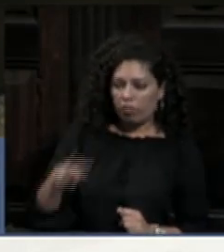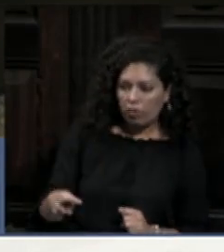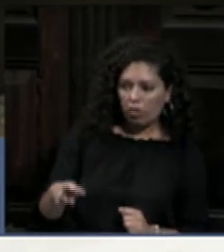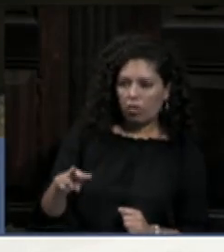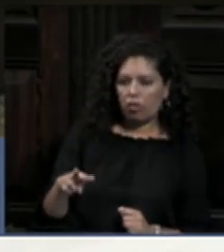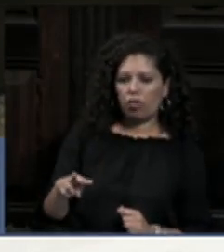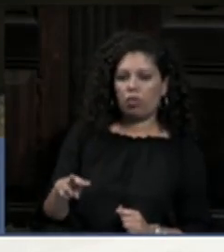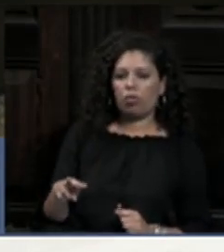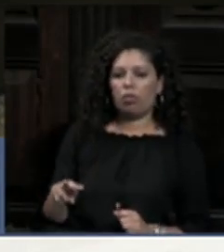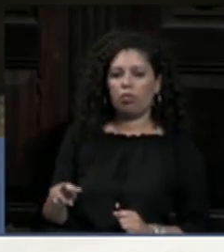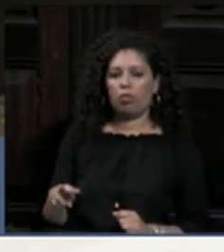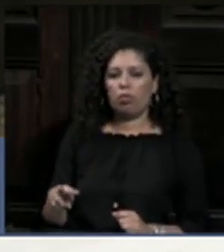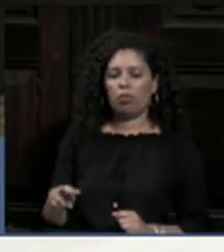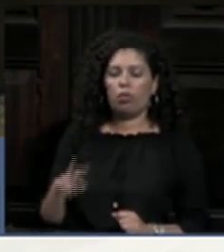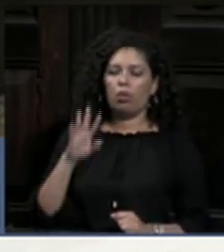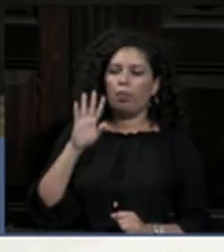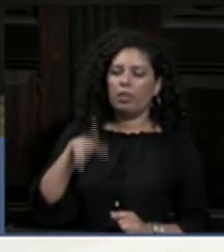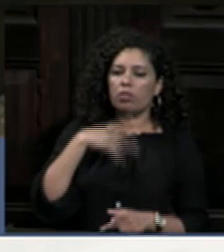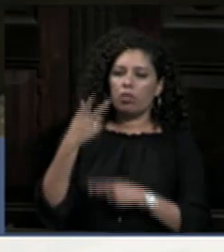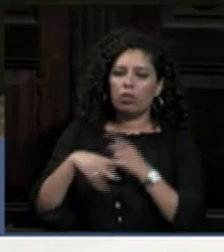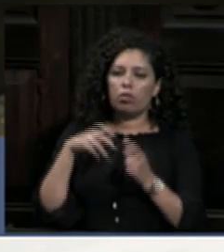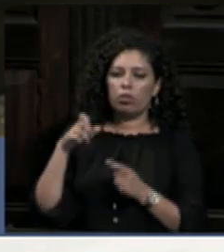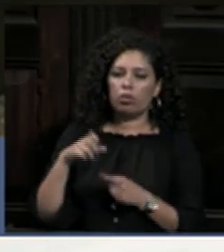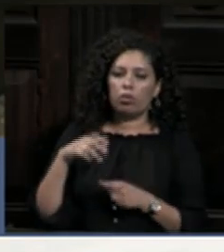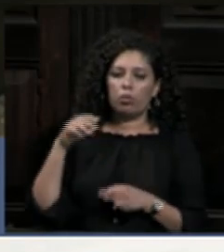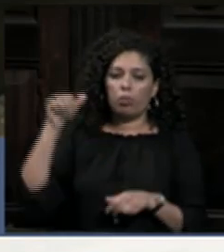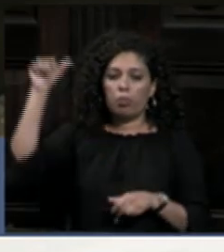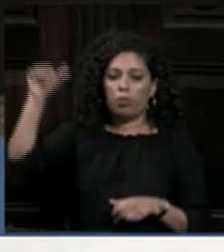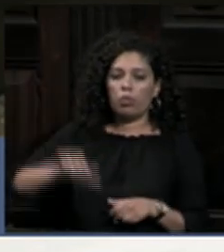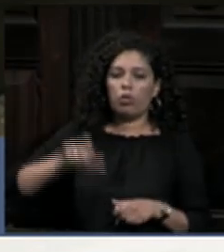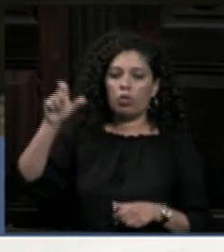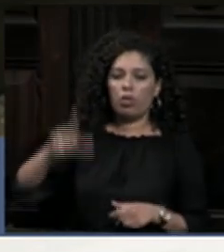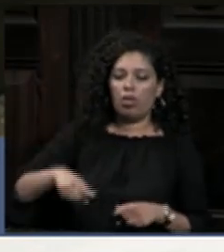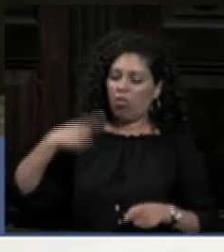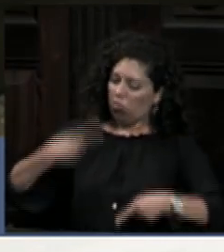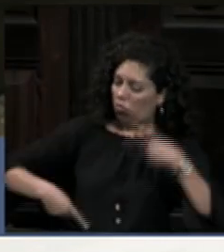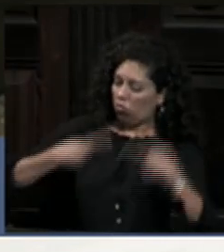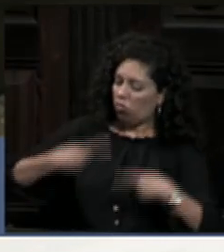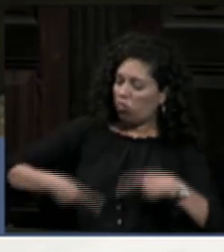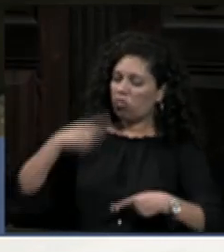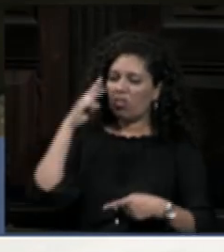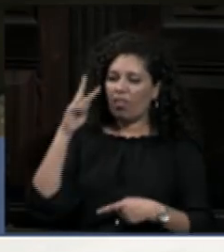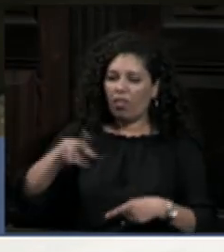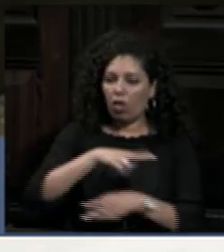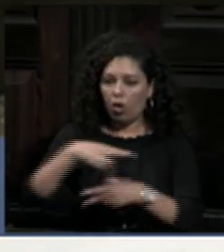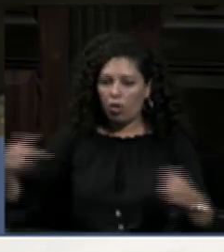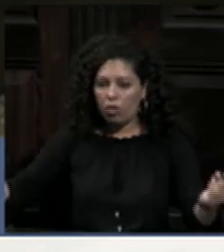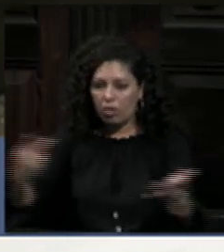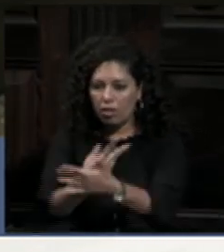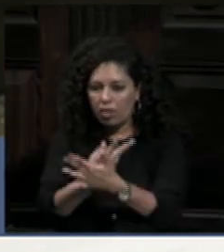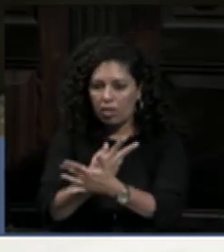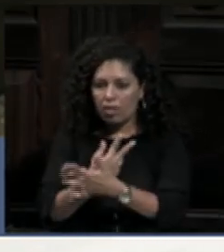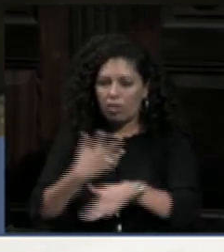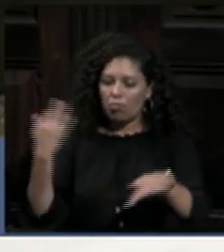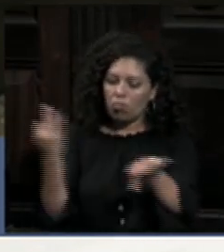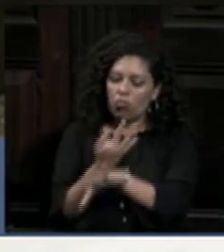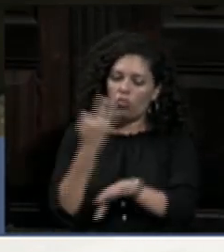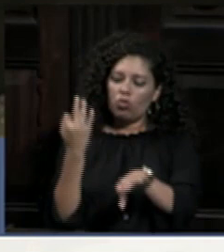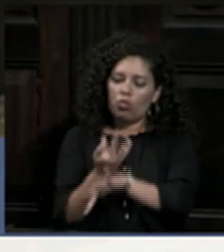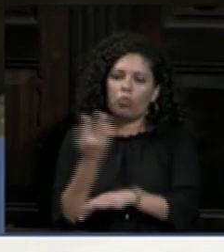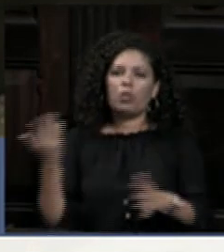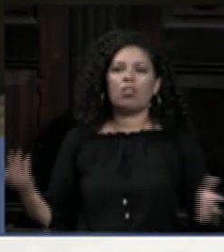a pior das ditaduras que pode existir é a ditadura do judiciário onde você começa a ter o